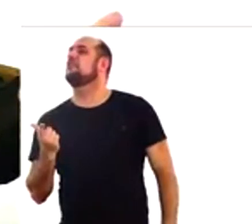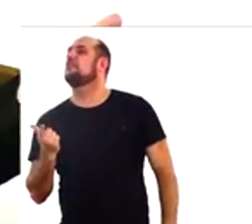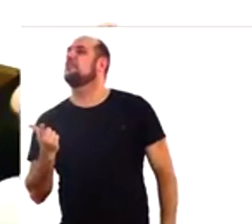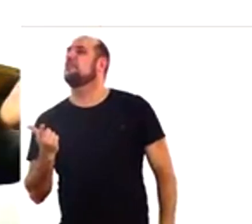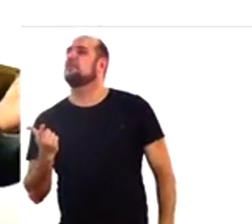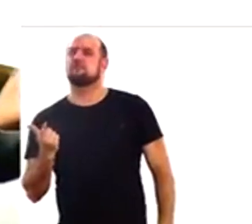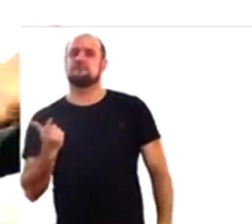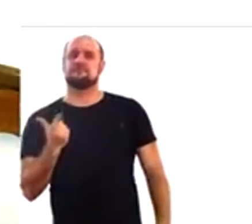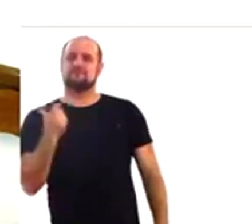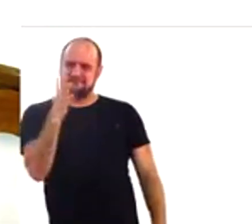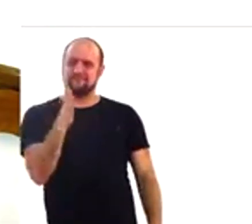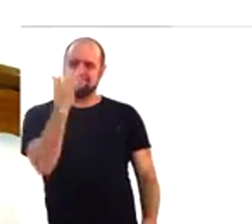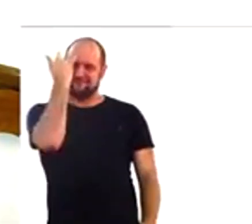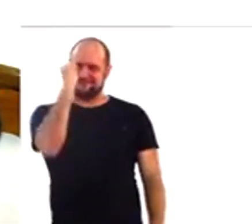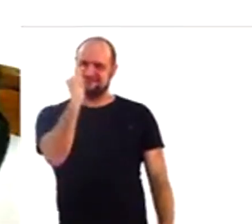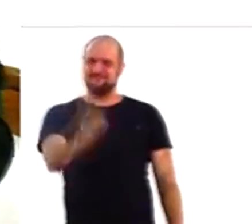Percebe?